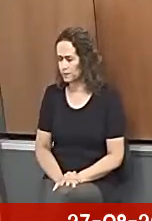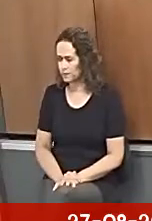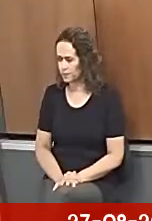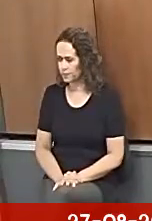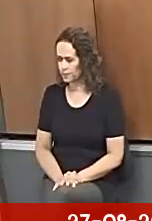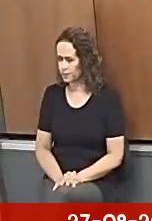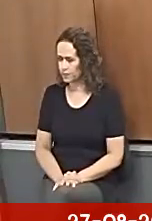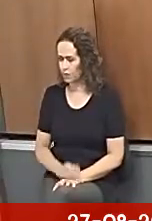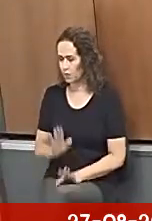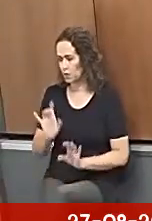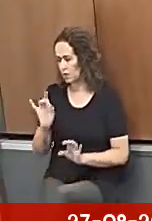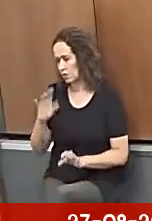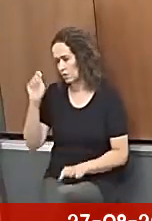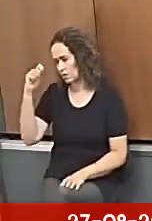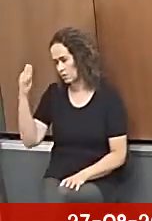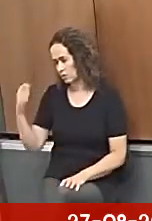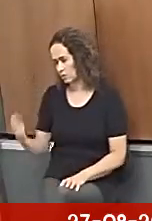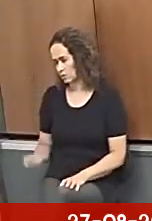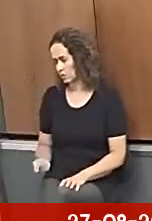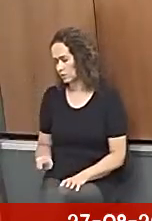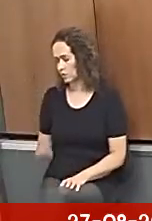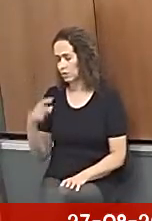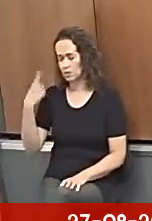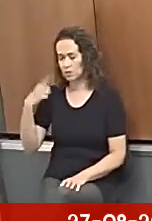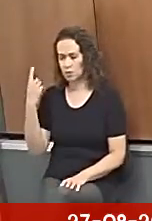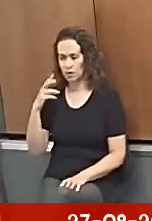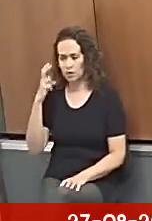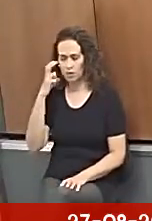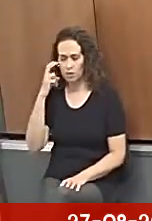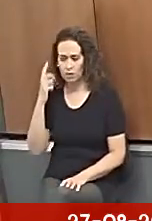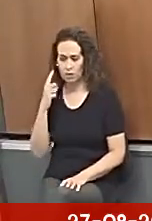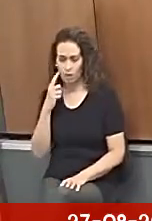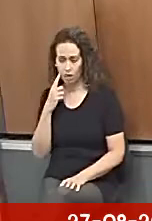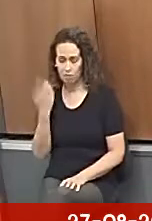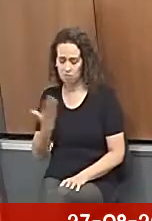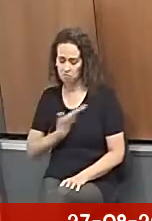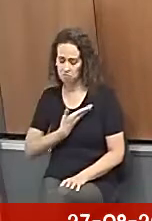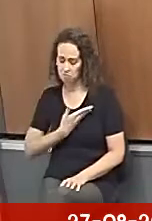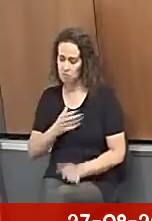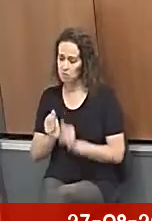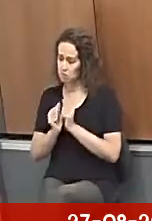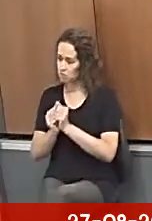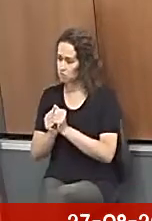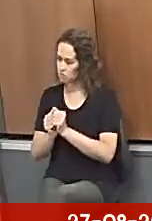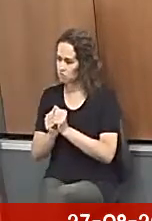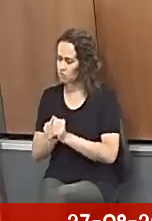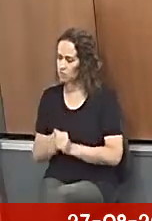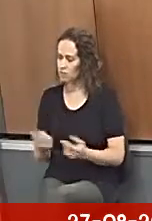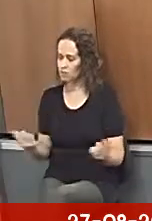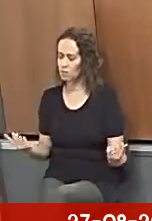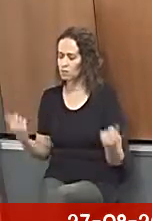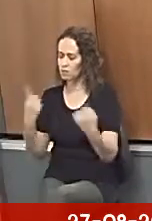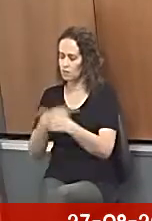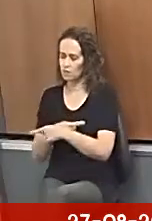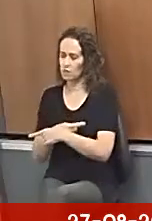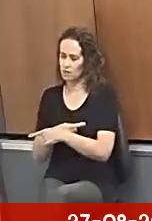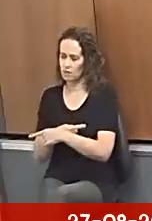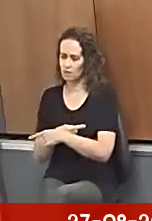não consegue m é de casa um amigo com ele tem muita liberdade eu eu inverteria